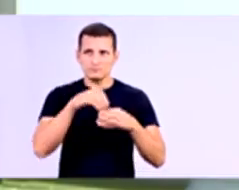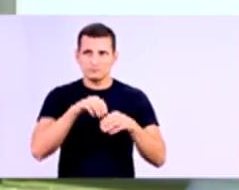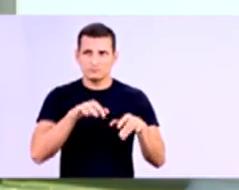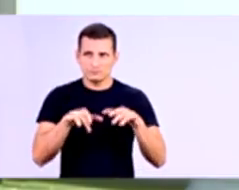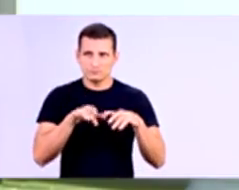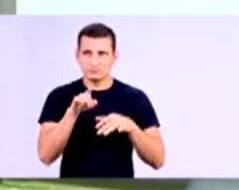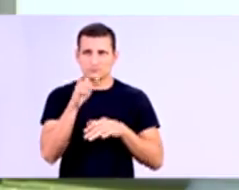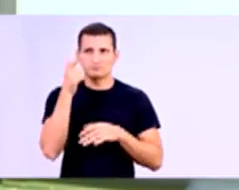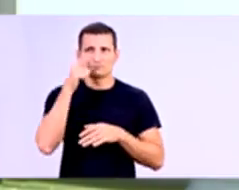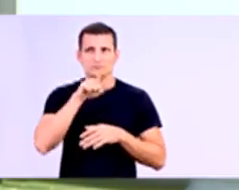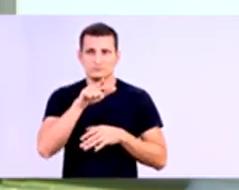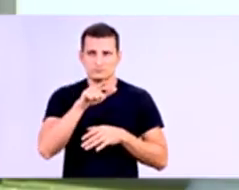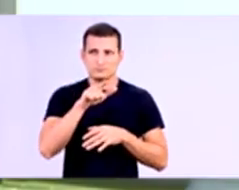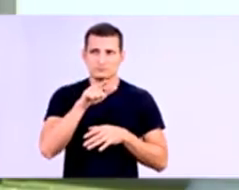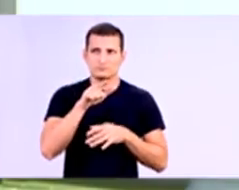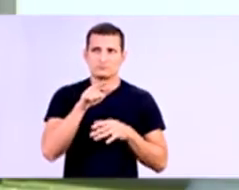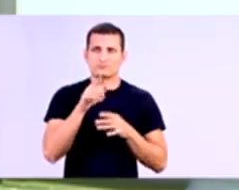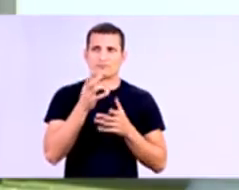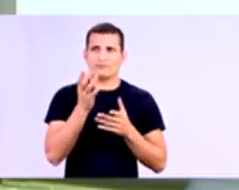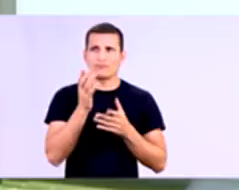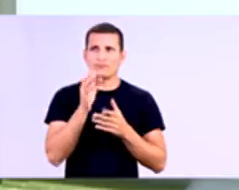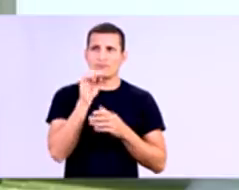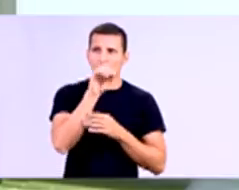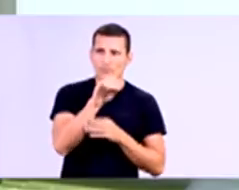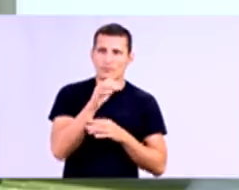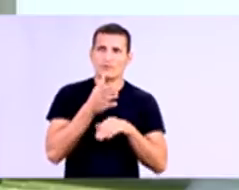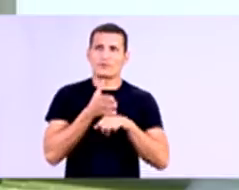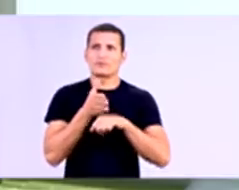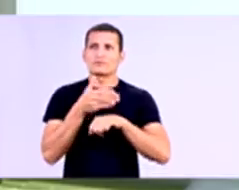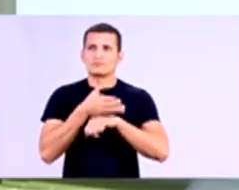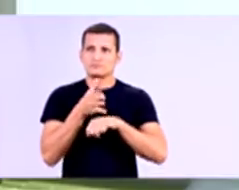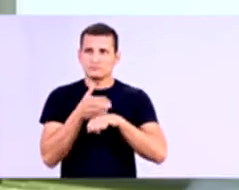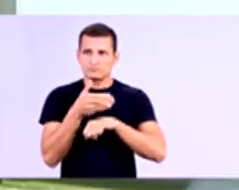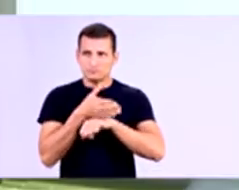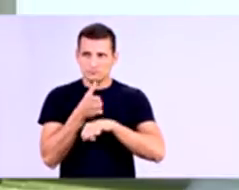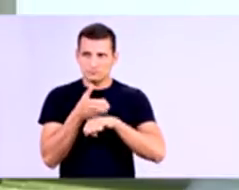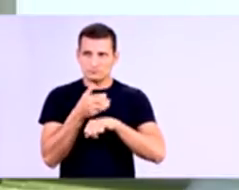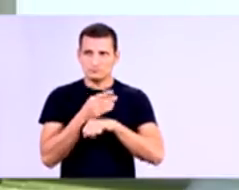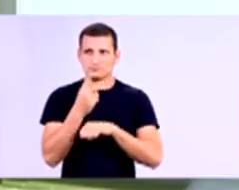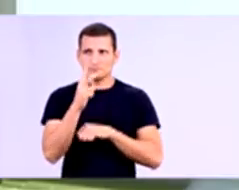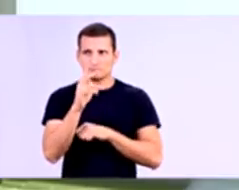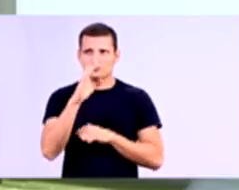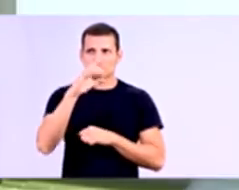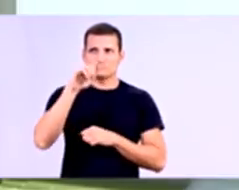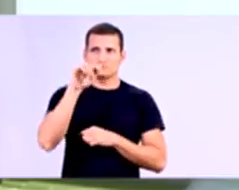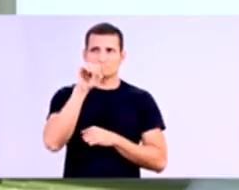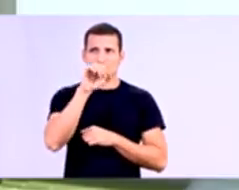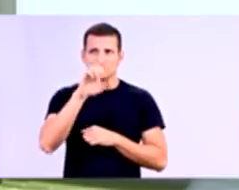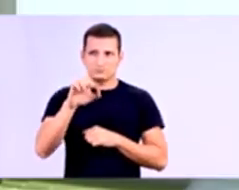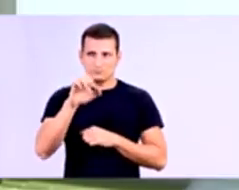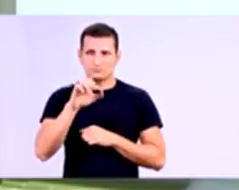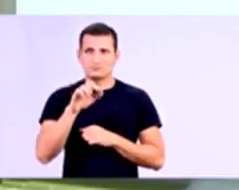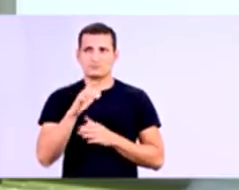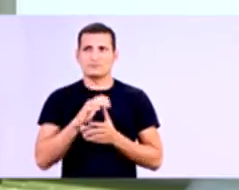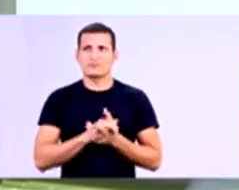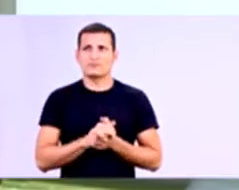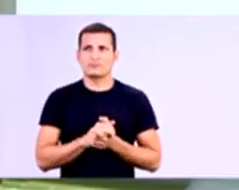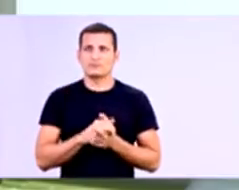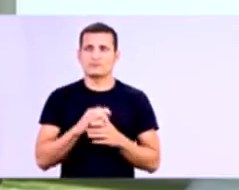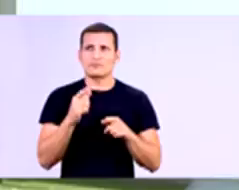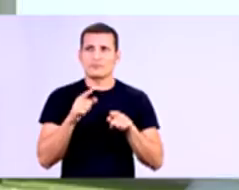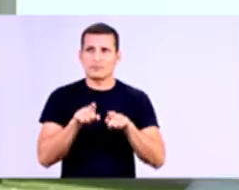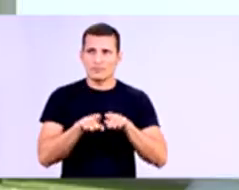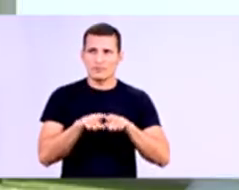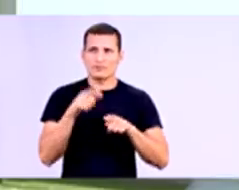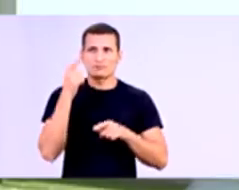codificação, você consegue definir essa acessibilidade para a sua classe e manter, né, e